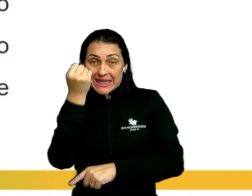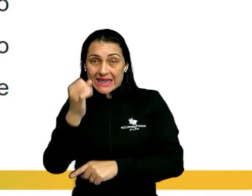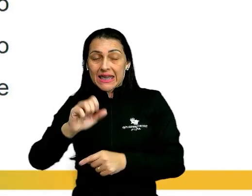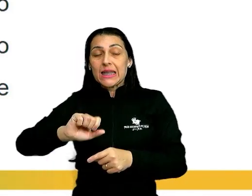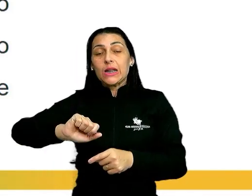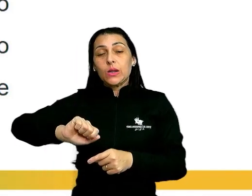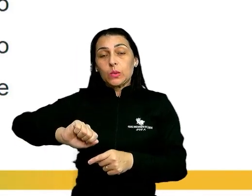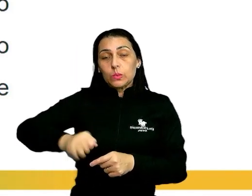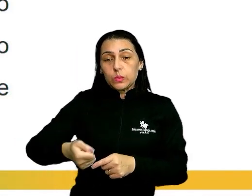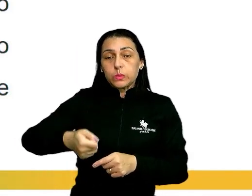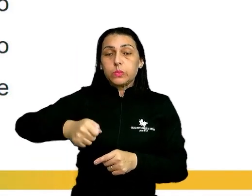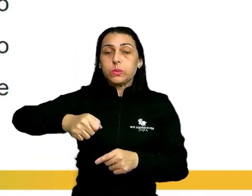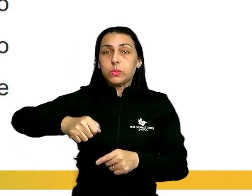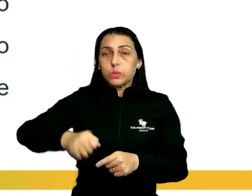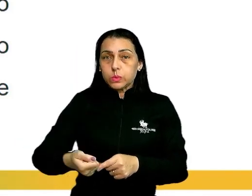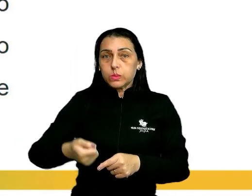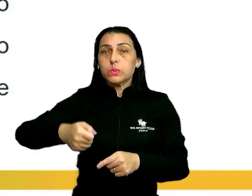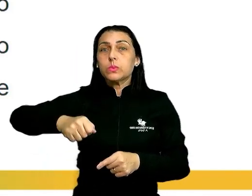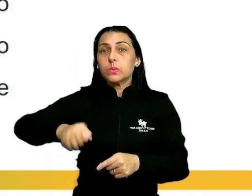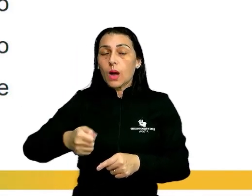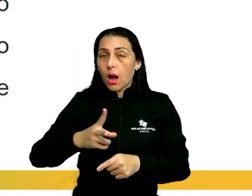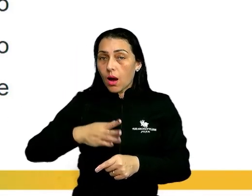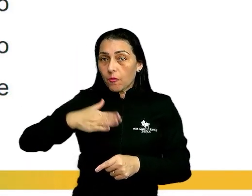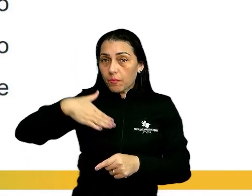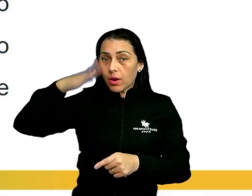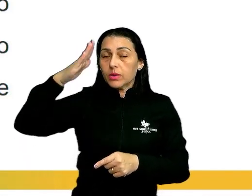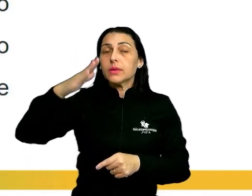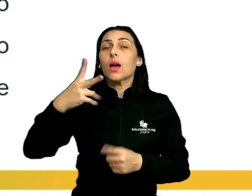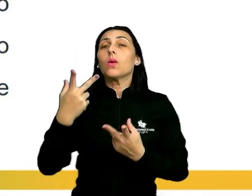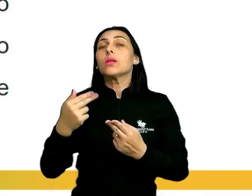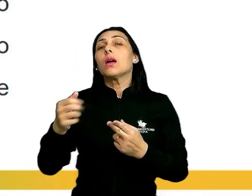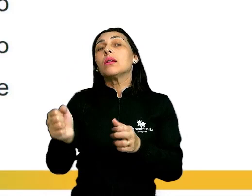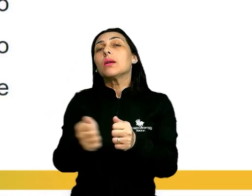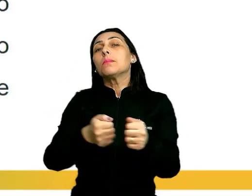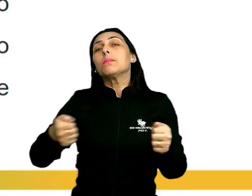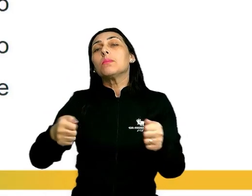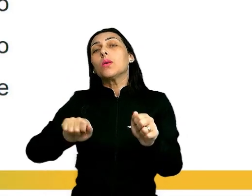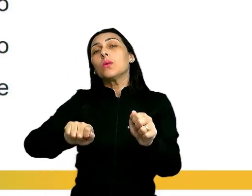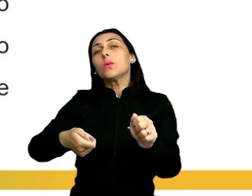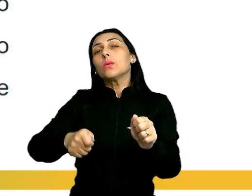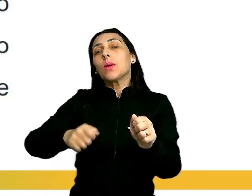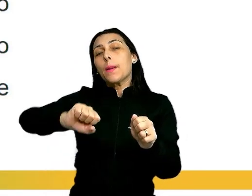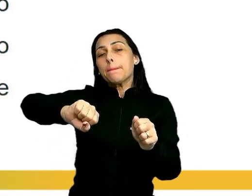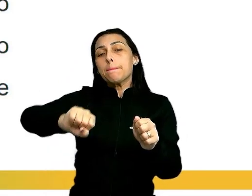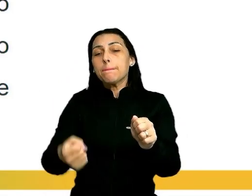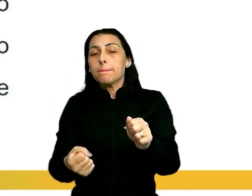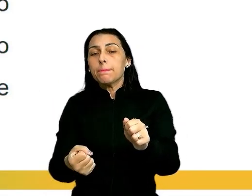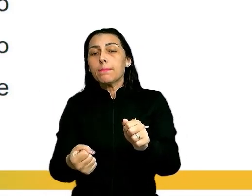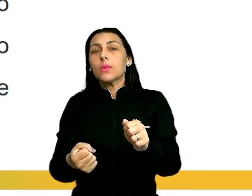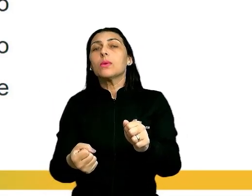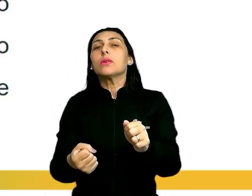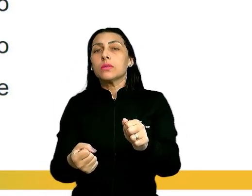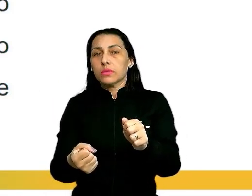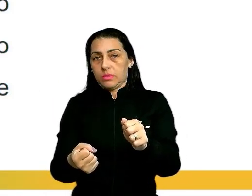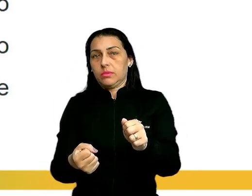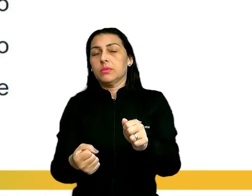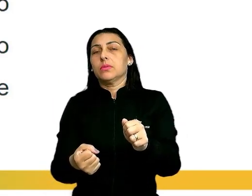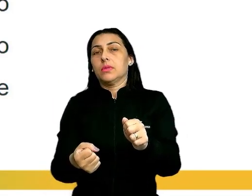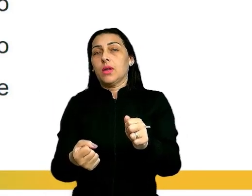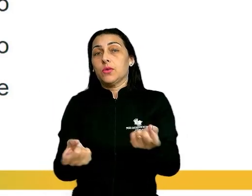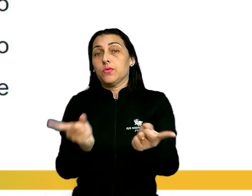braço da alavanca for aumentado é o que acontece na porta né então a gente pode ver que a maçaneta está do lado oposto das